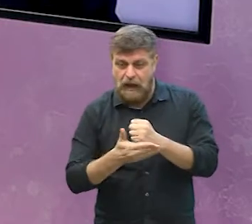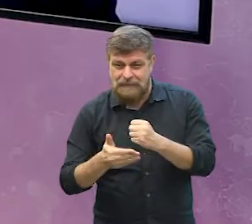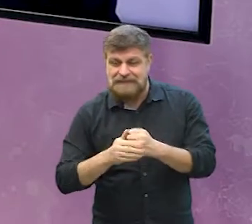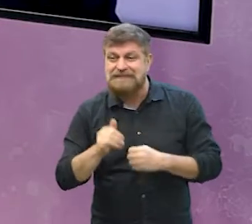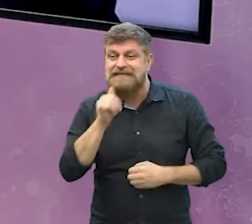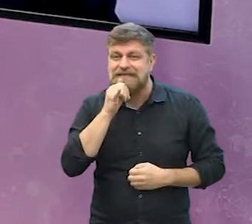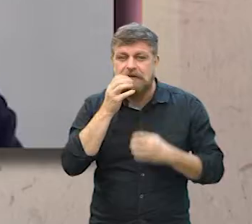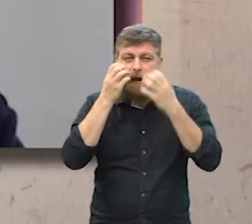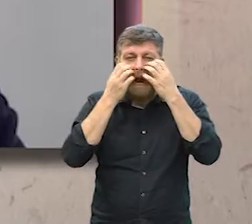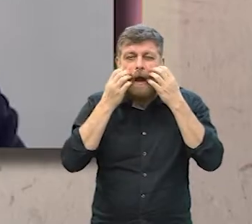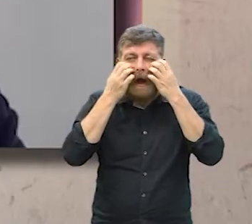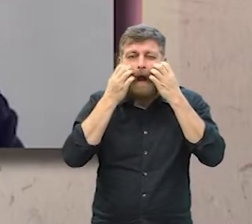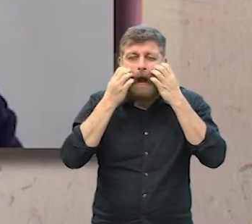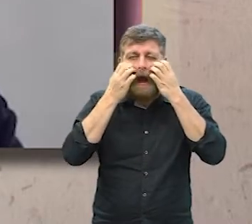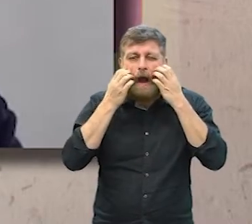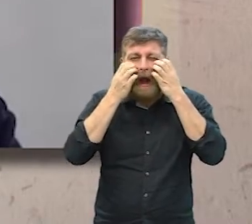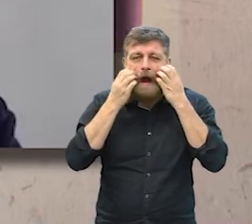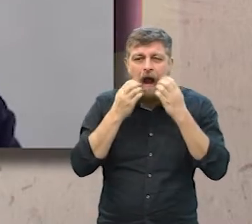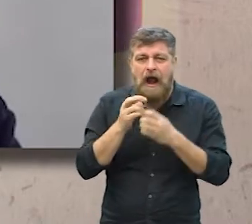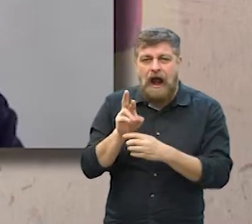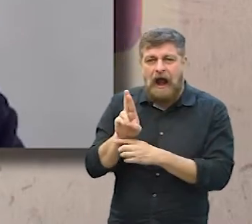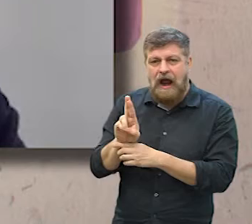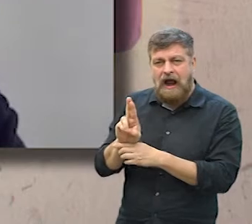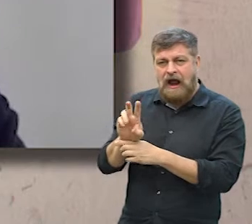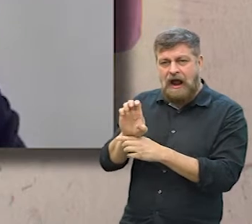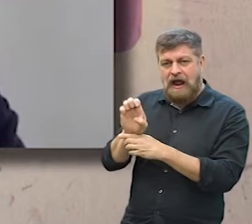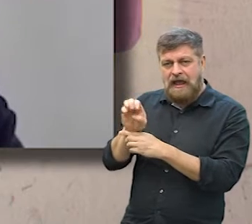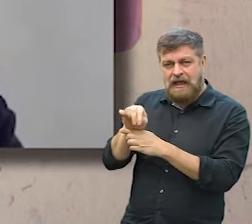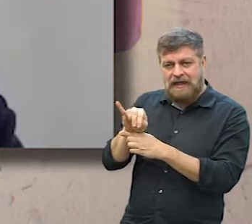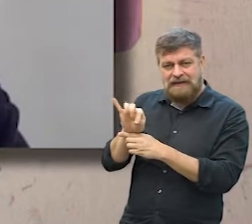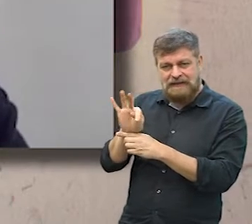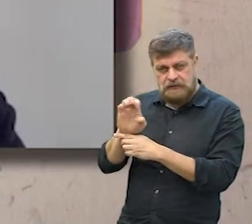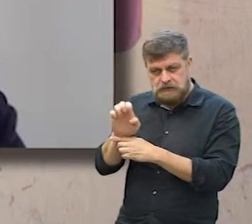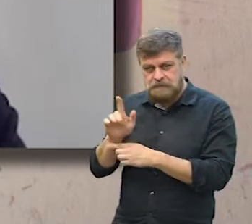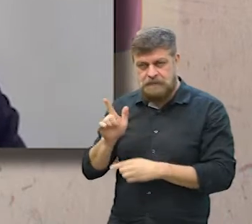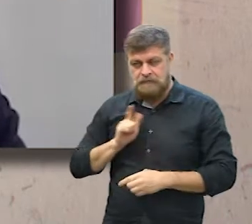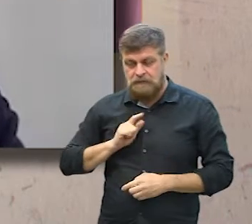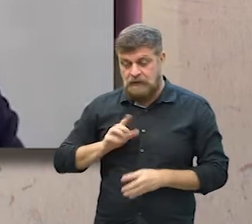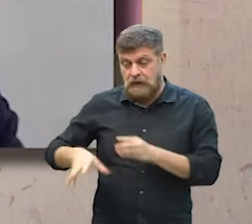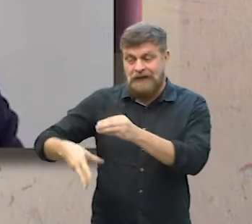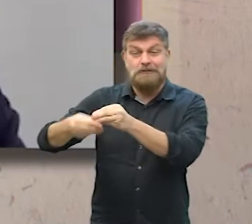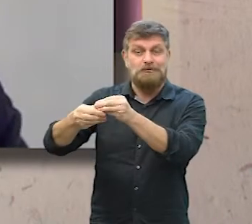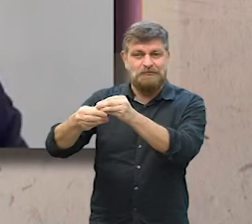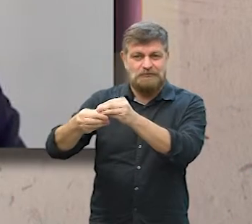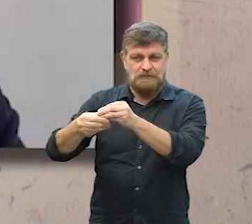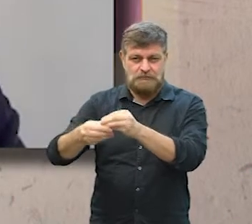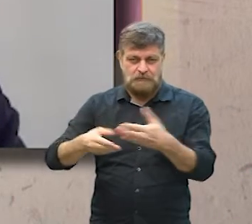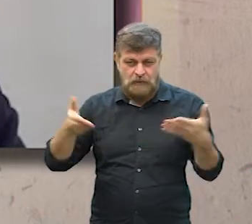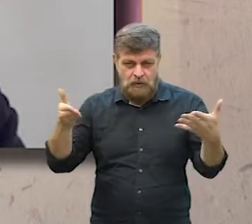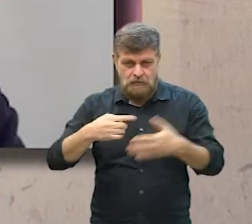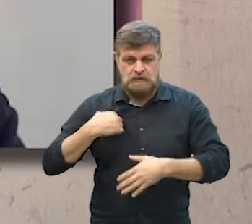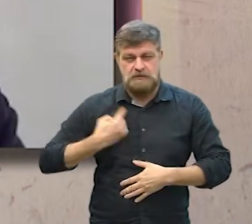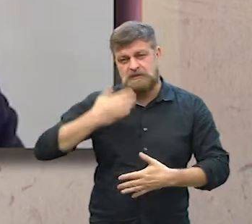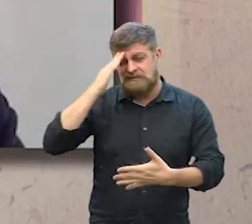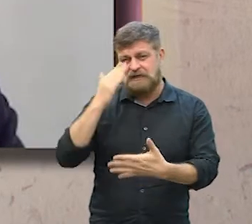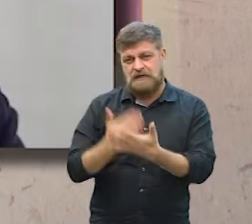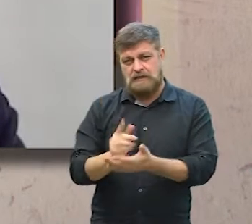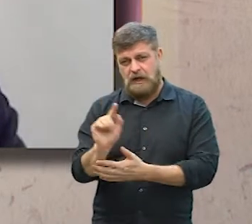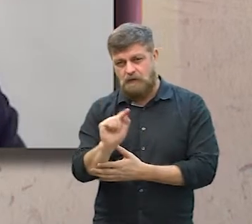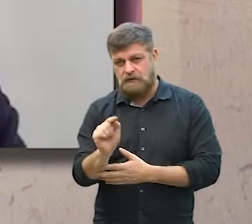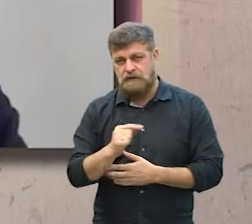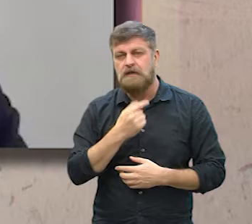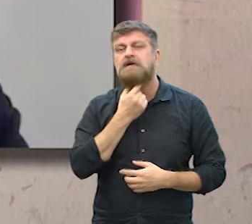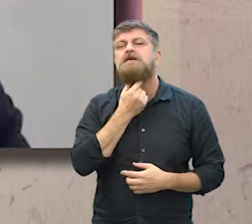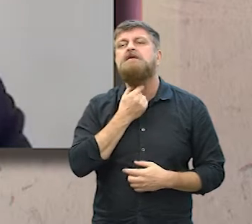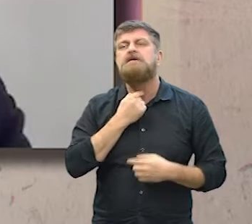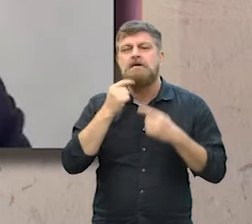da rinite. A gente chama de comorbidades, né? Doenças que vêm junto, na verdade, não é que gera. Hoje em dia a gente acredita que a